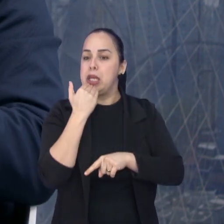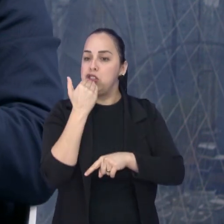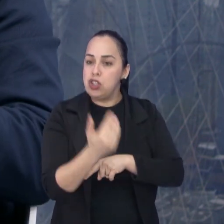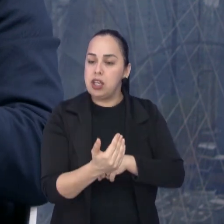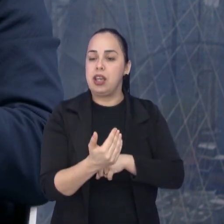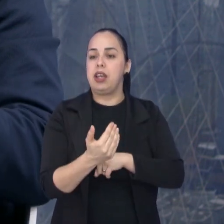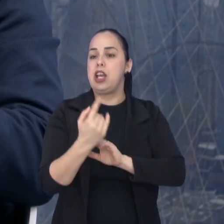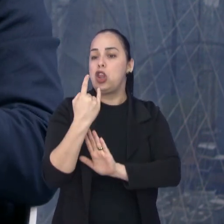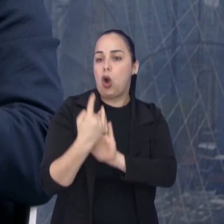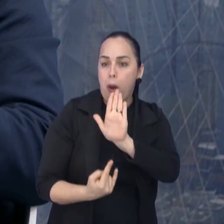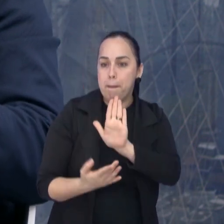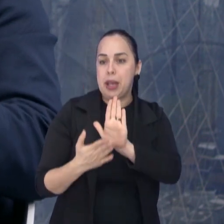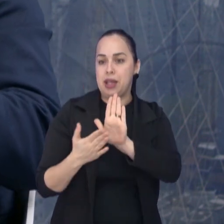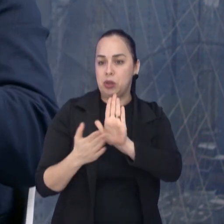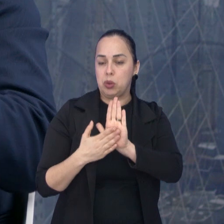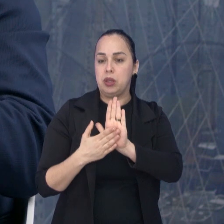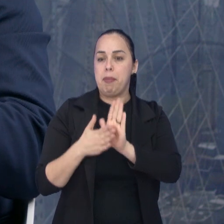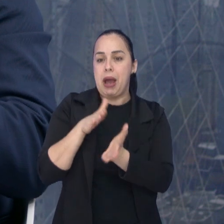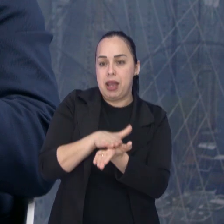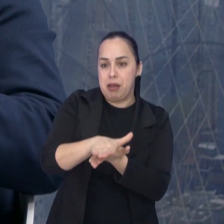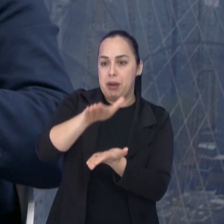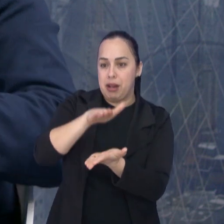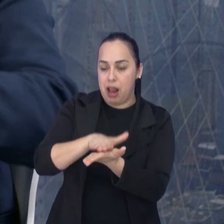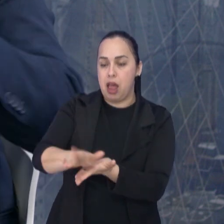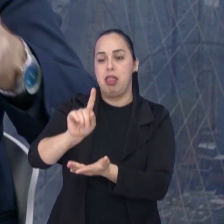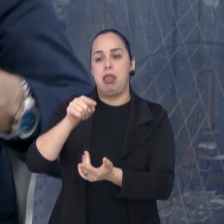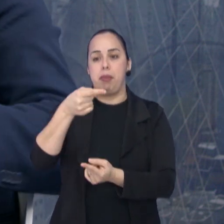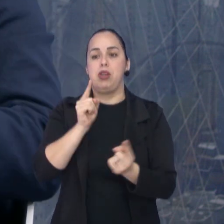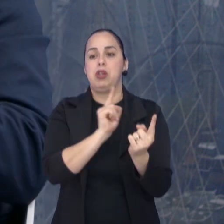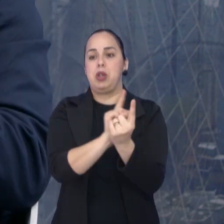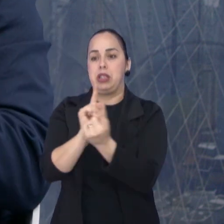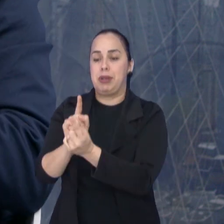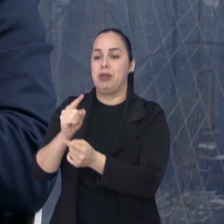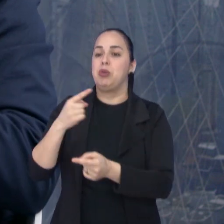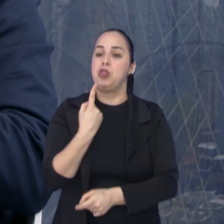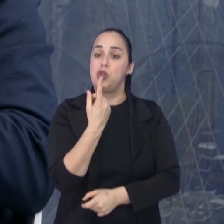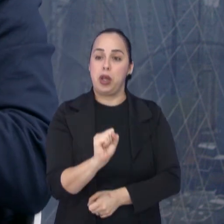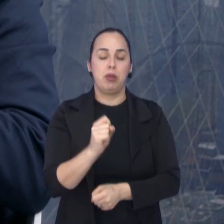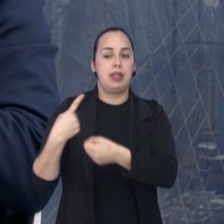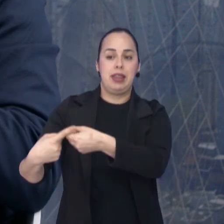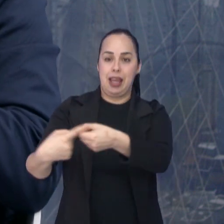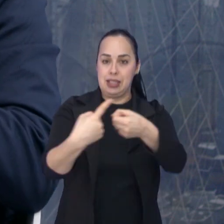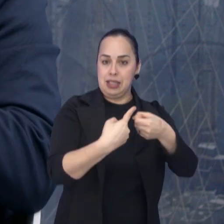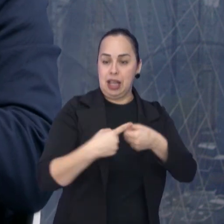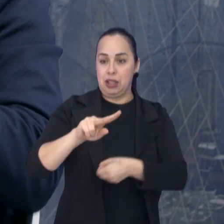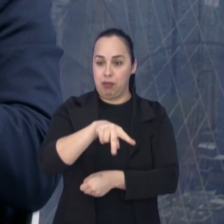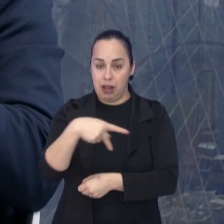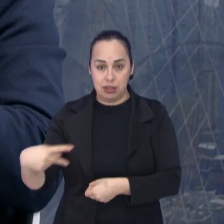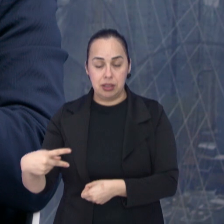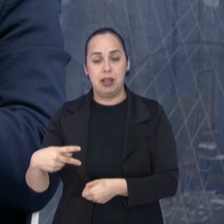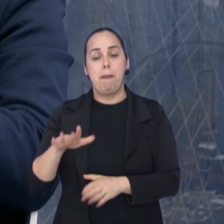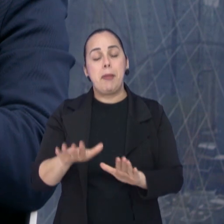poder recolher isso não só no escritório regional, como nos nossos pós-atendimento, nos 18 18 municípios que nós atendemos aqui na região. A gente gostaria muito